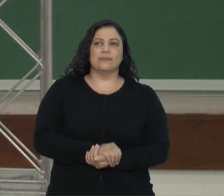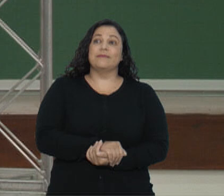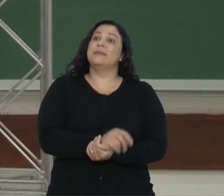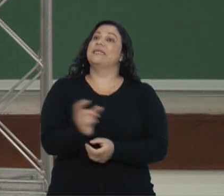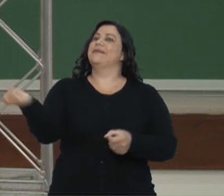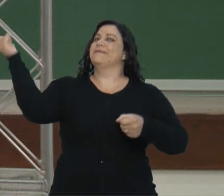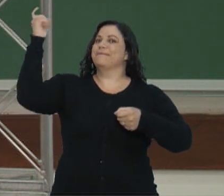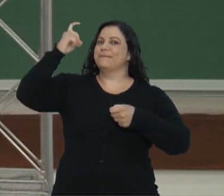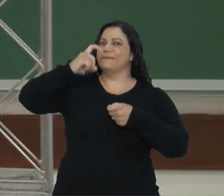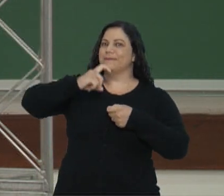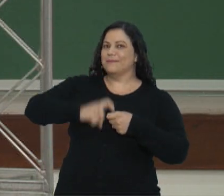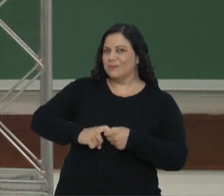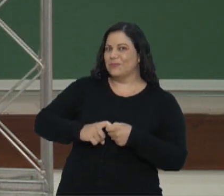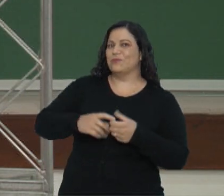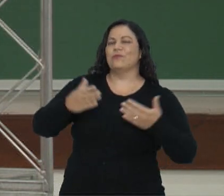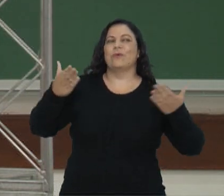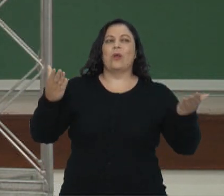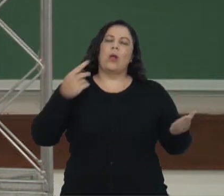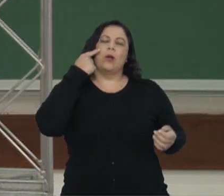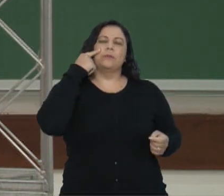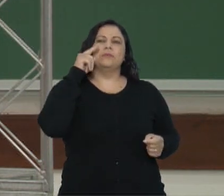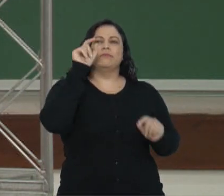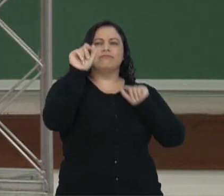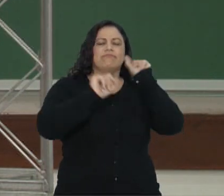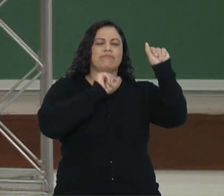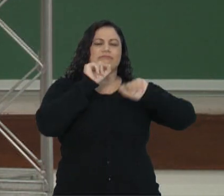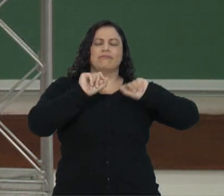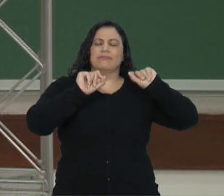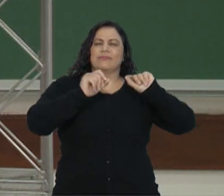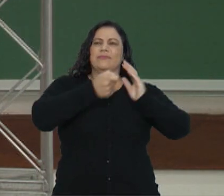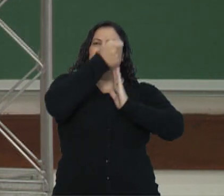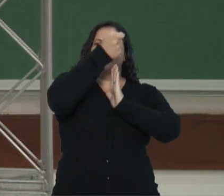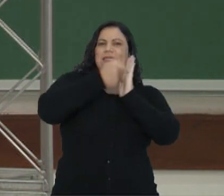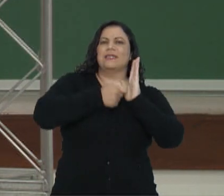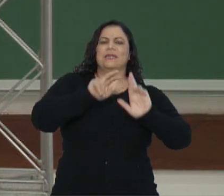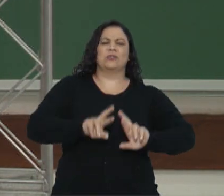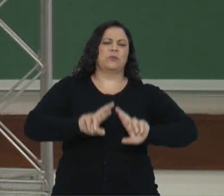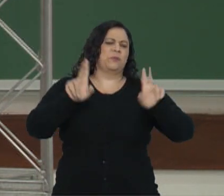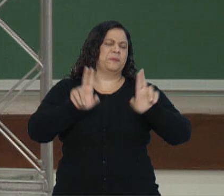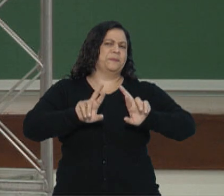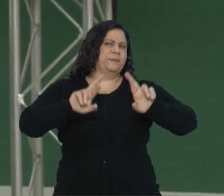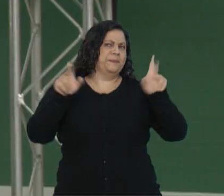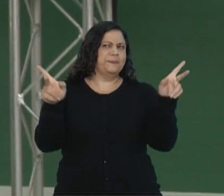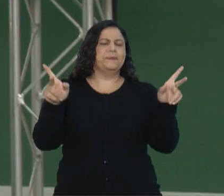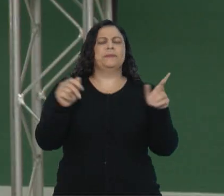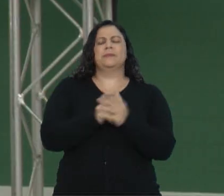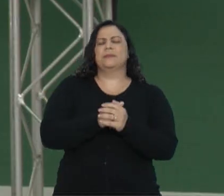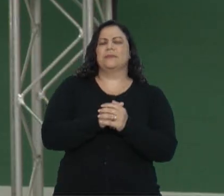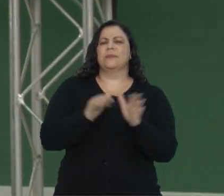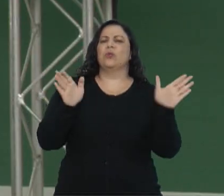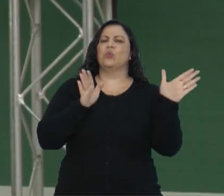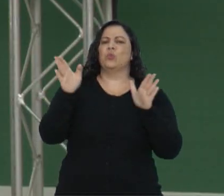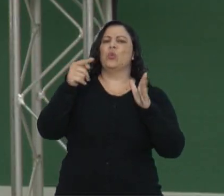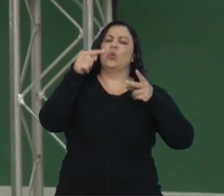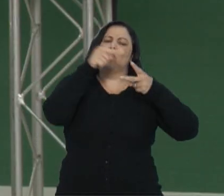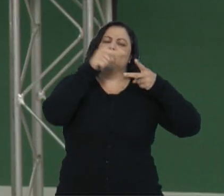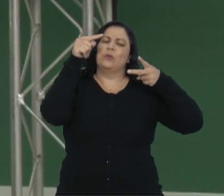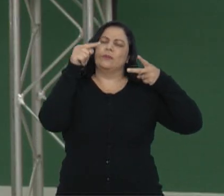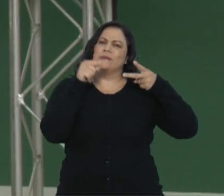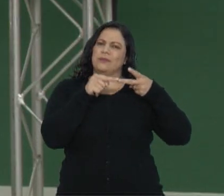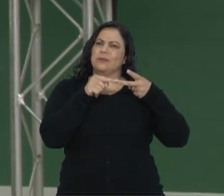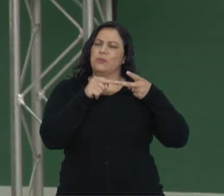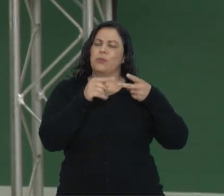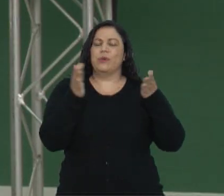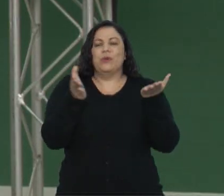De volta, né, pessoal? Olha aqui que maravilha escrever sobre as diferenças e os dois momentos do barroco brasileiro. O primeiro, mais